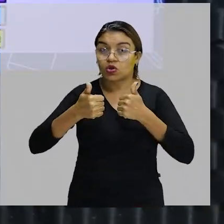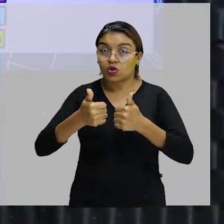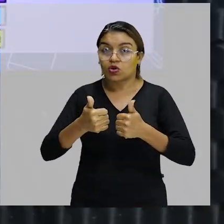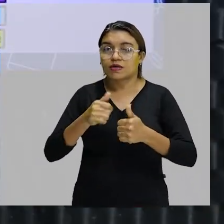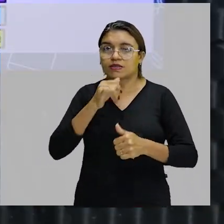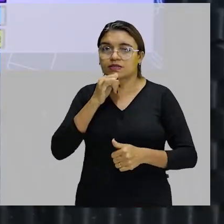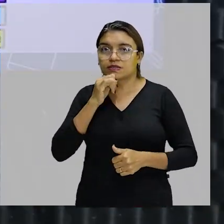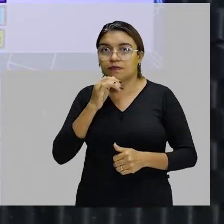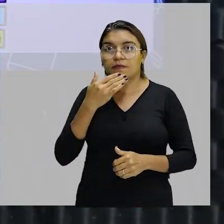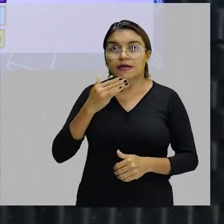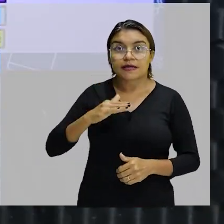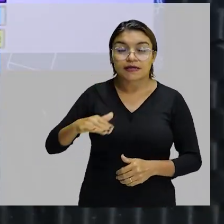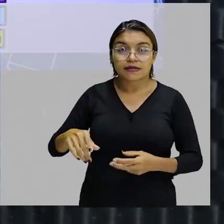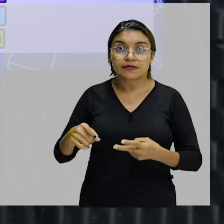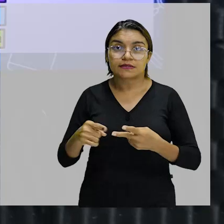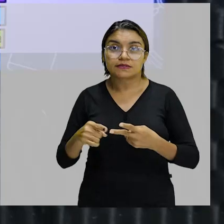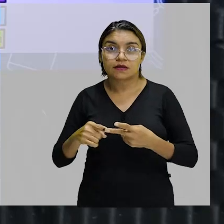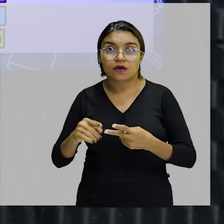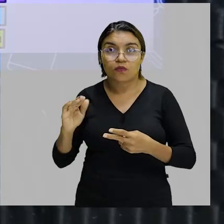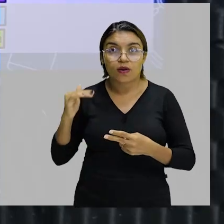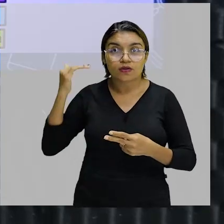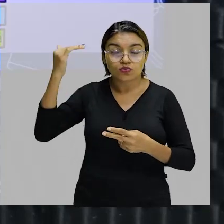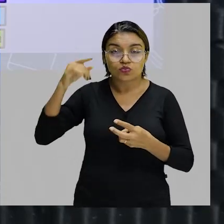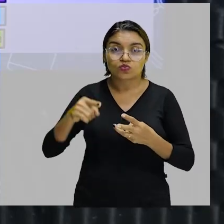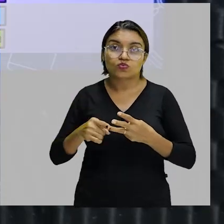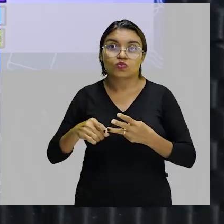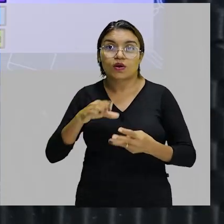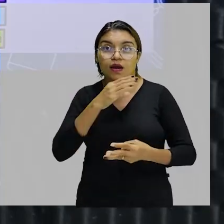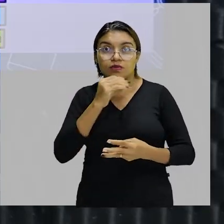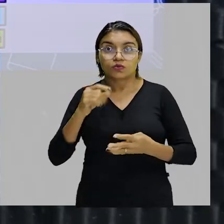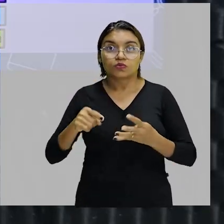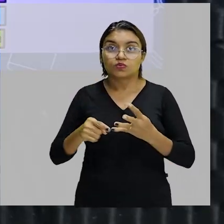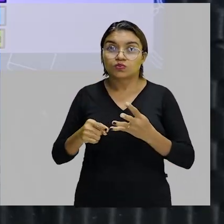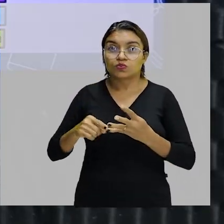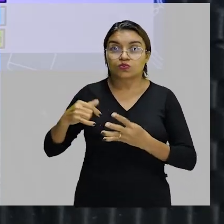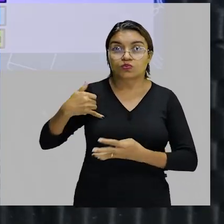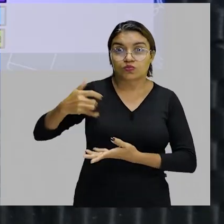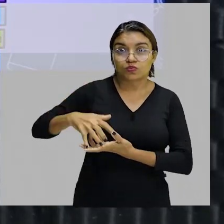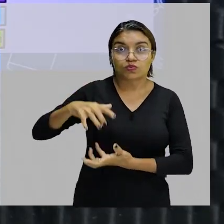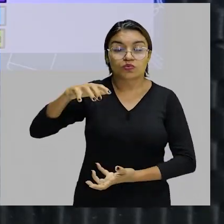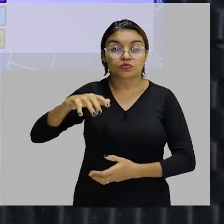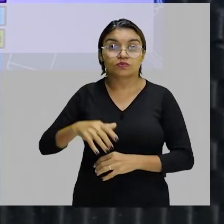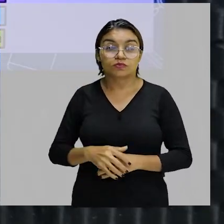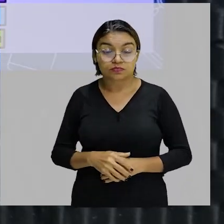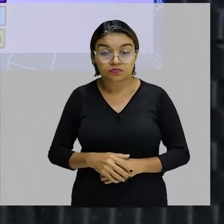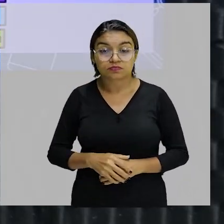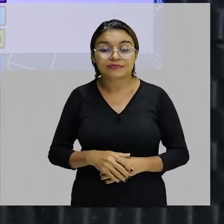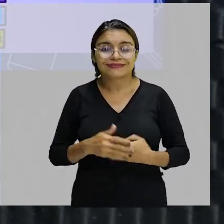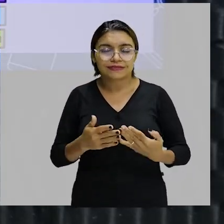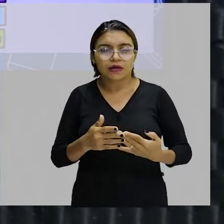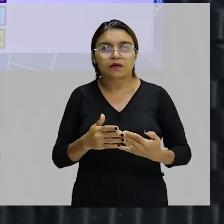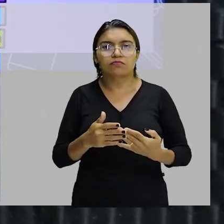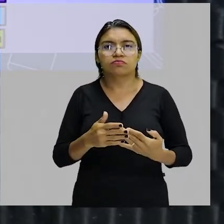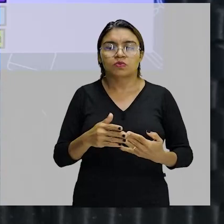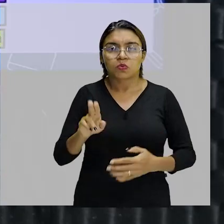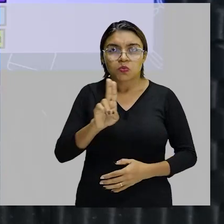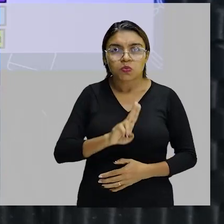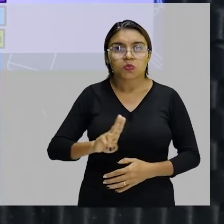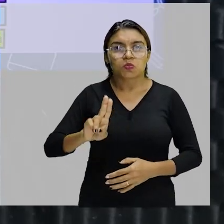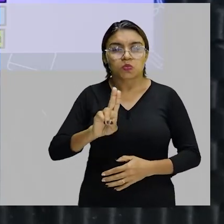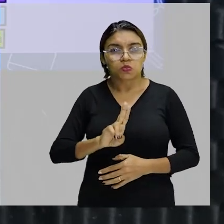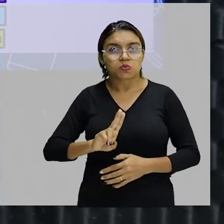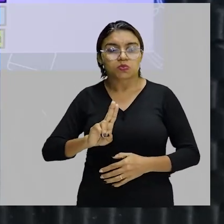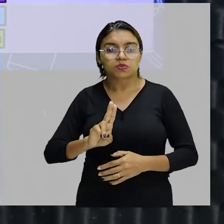para o adulto, para o adolescente, para o idoso. Aí o indivíduo ele vai trabalhar essas capacidades